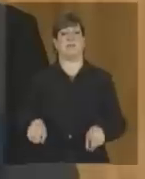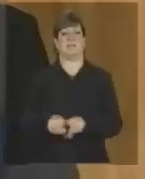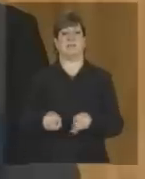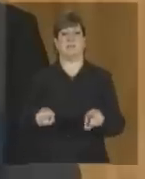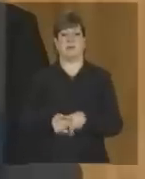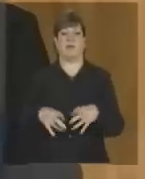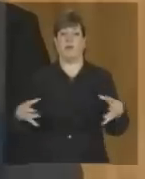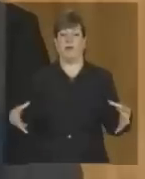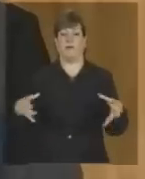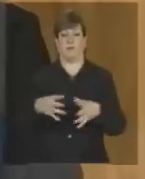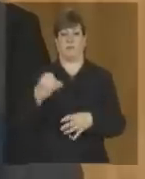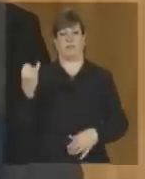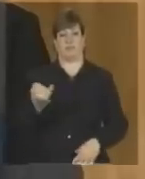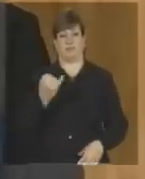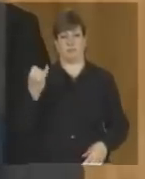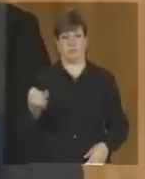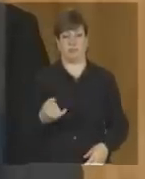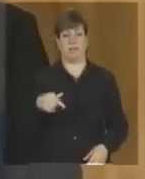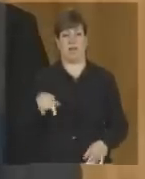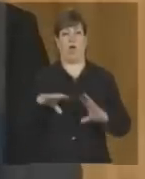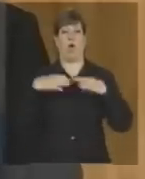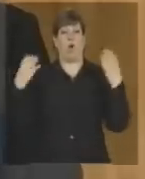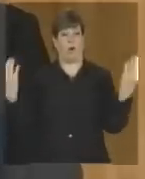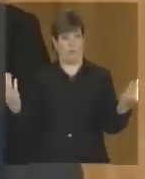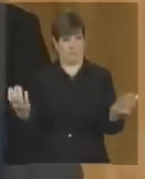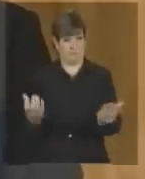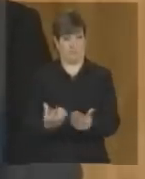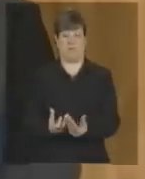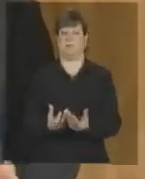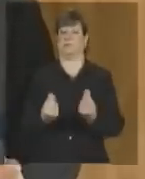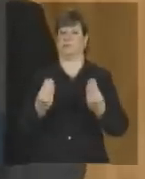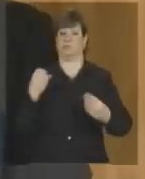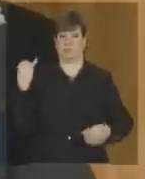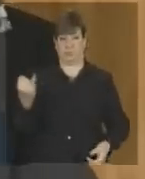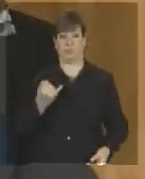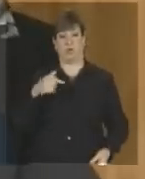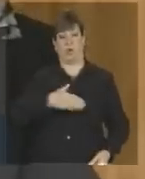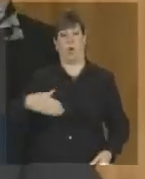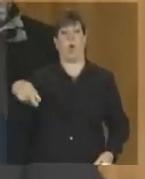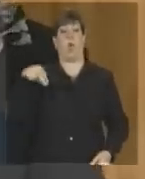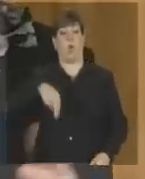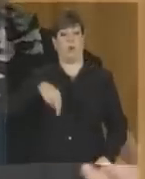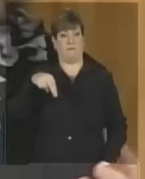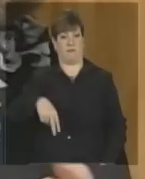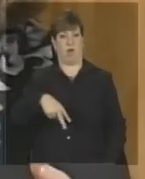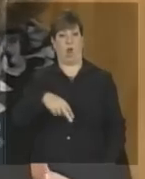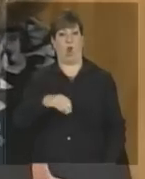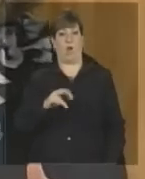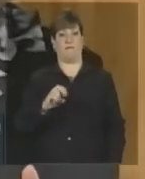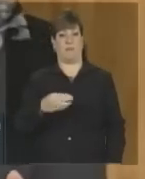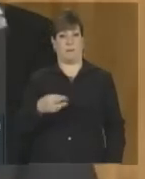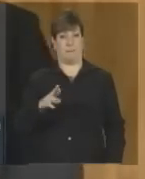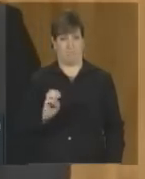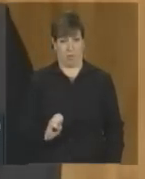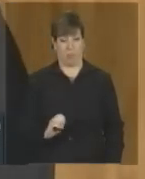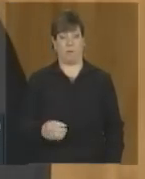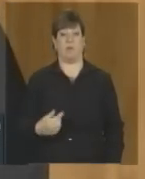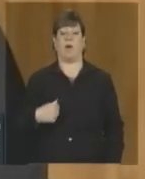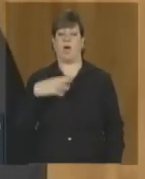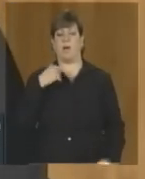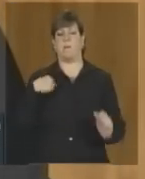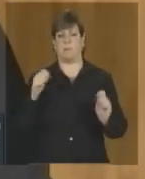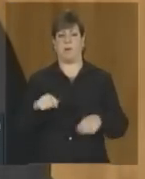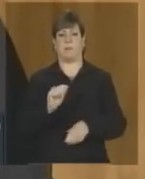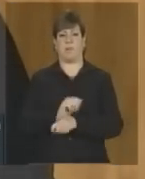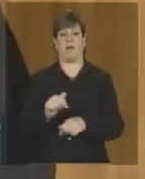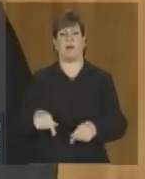parte dessa conferência muito importante no Brasil em novembro. Eu acho que eu deveria parar um pouco aqui e nós